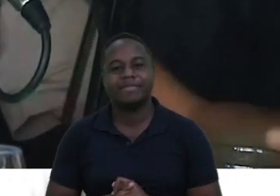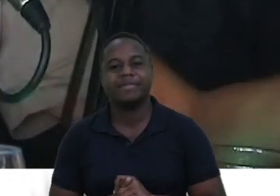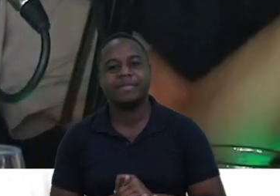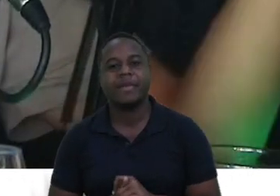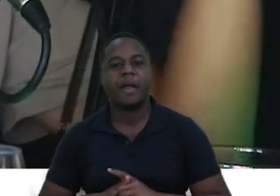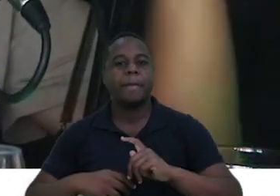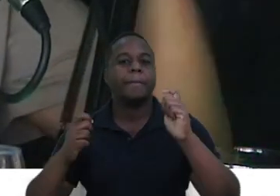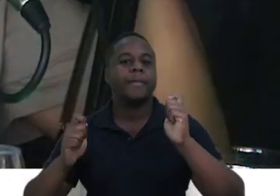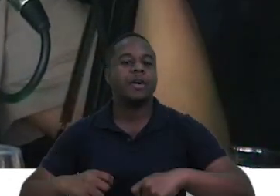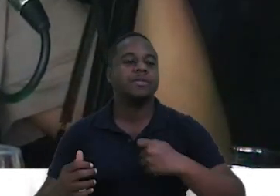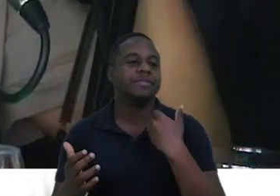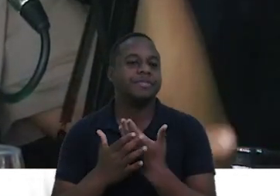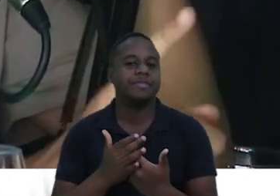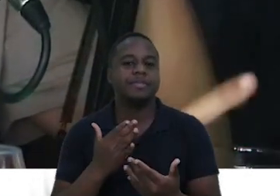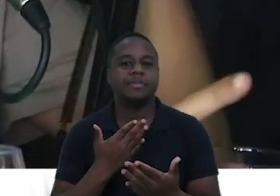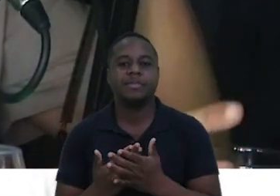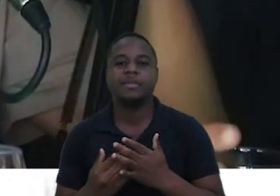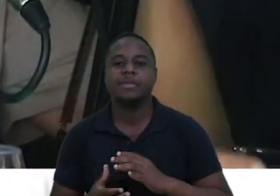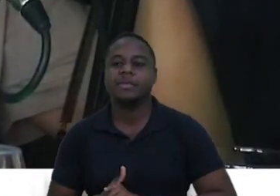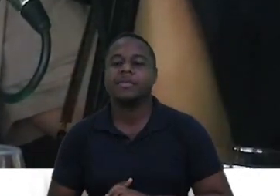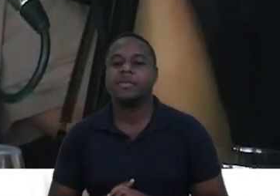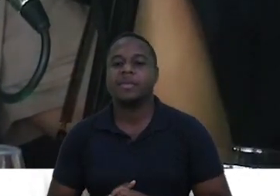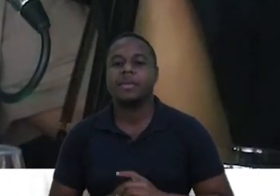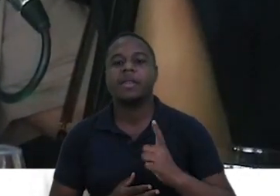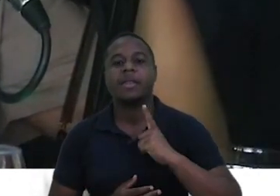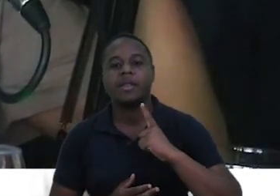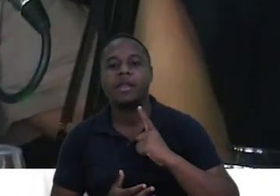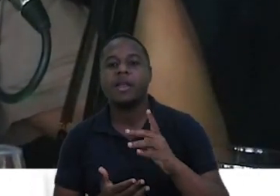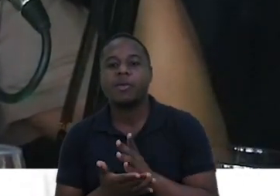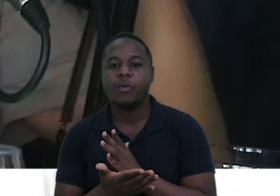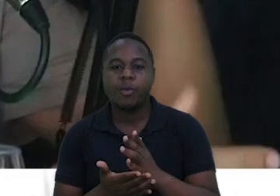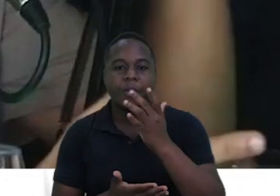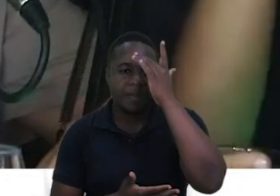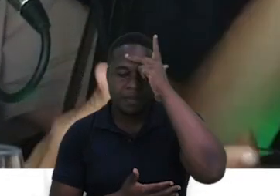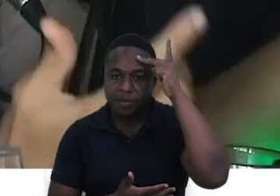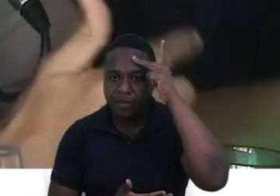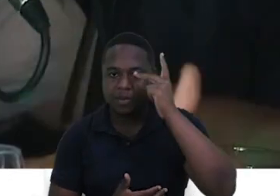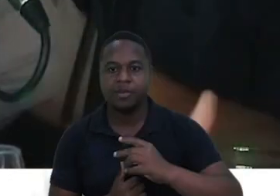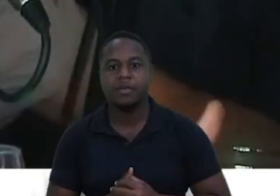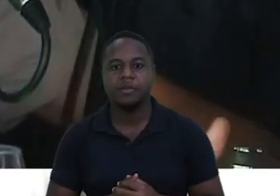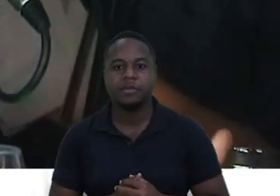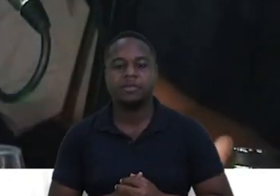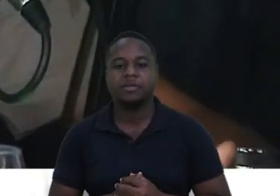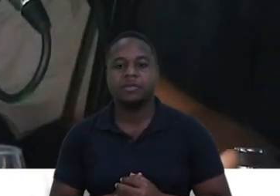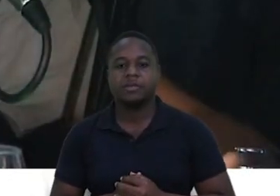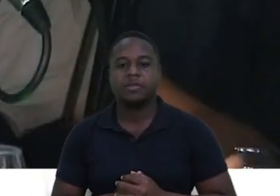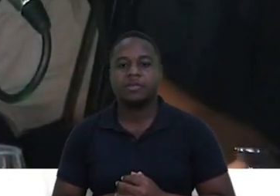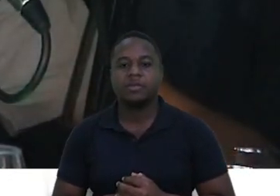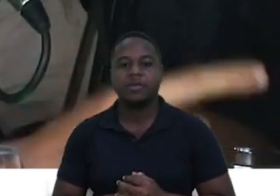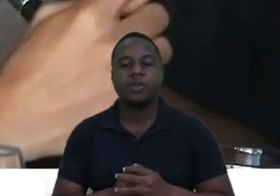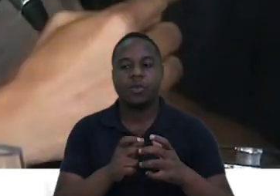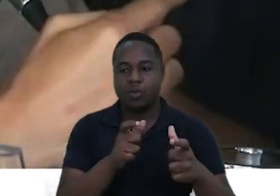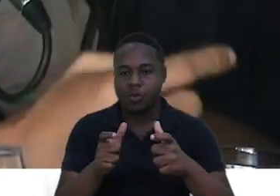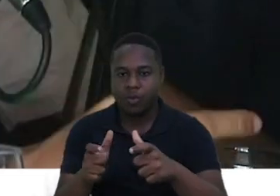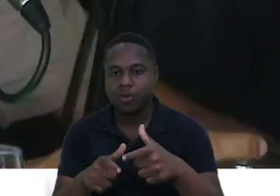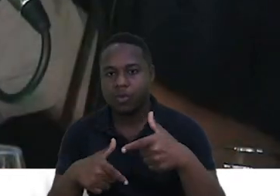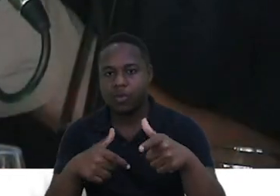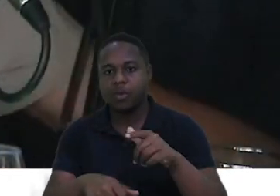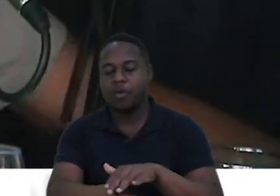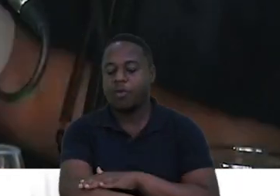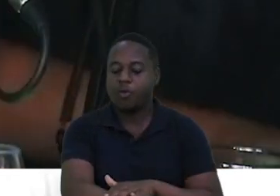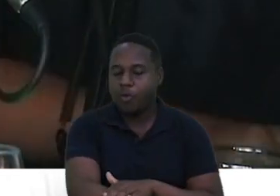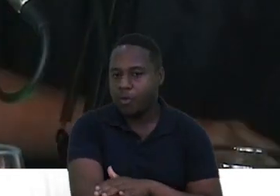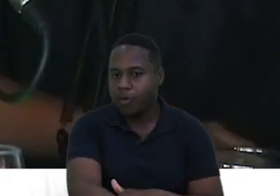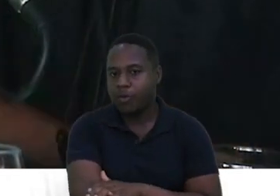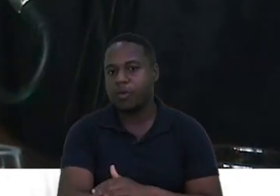pode ser o que for. E tem processo também que tem pessoas que por conta já passa por outros lugares, né? Com relação à cor